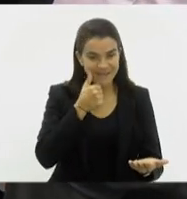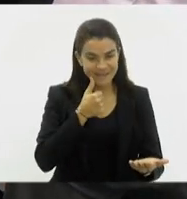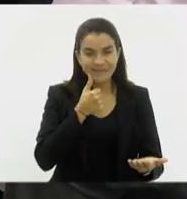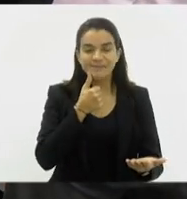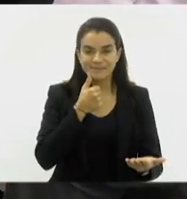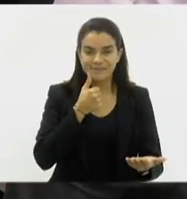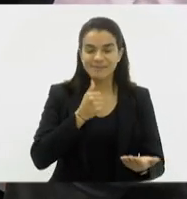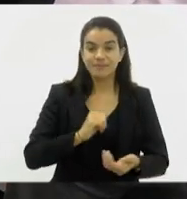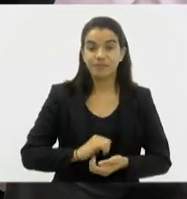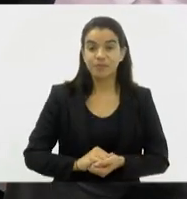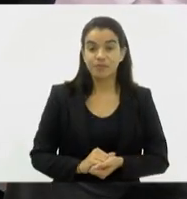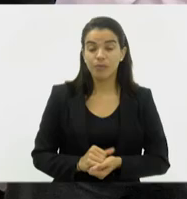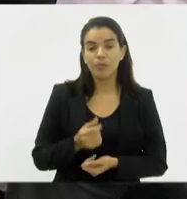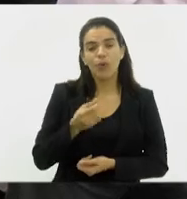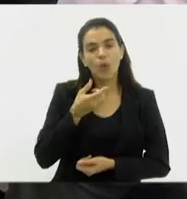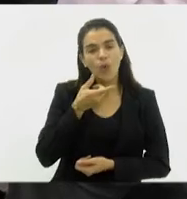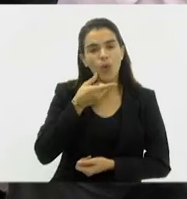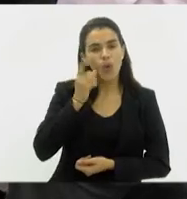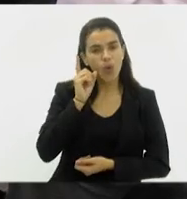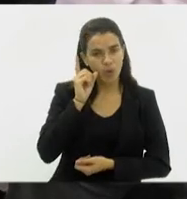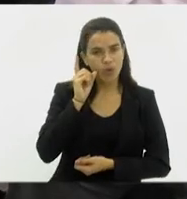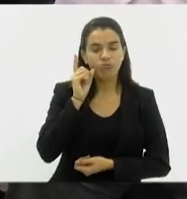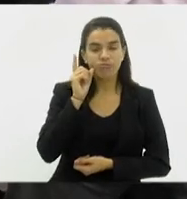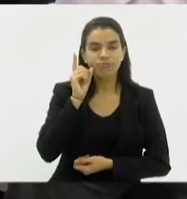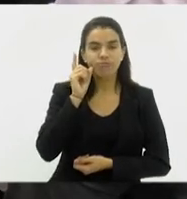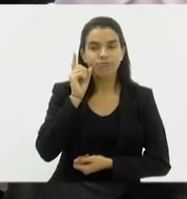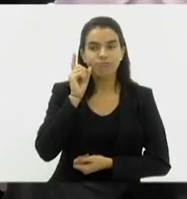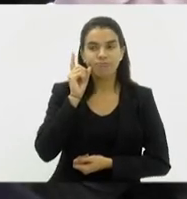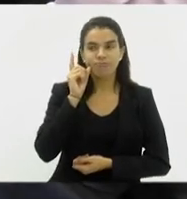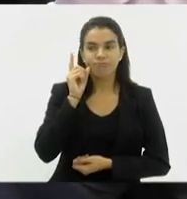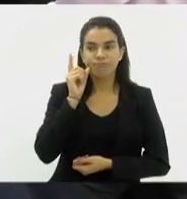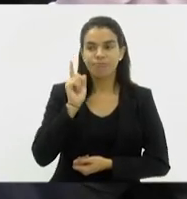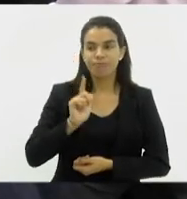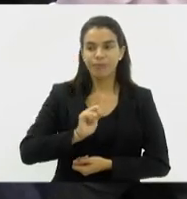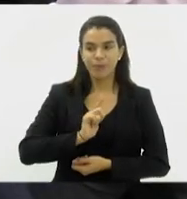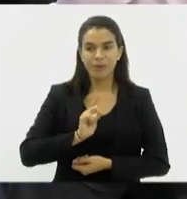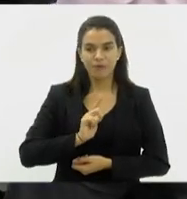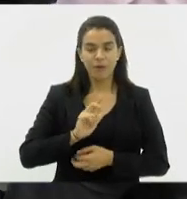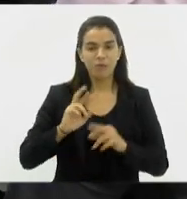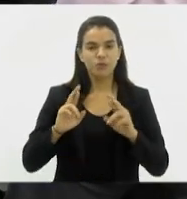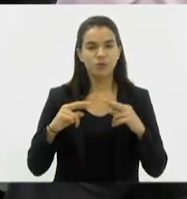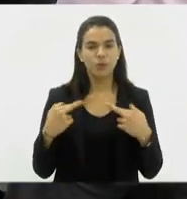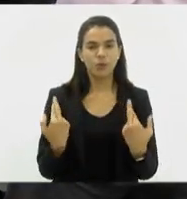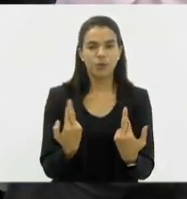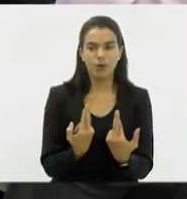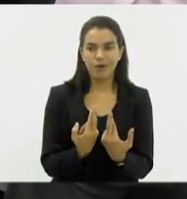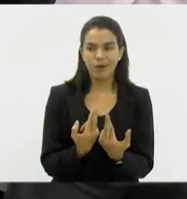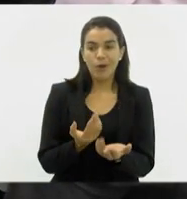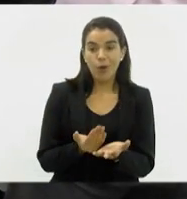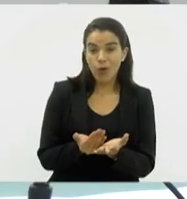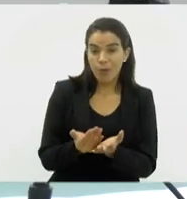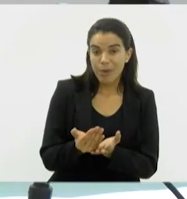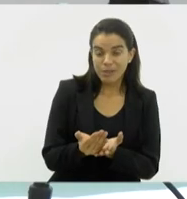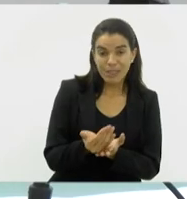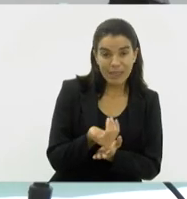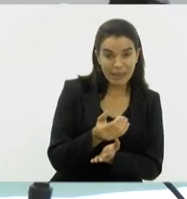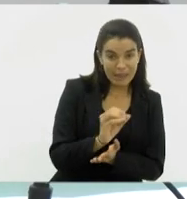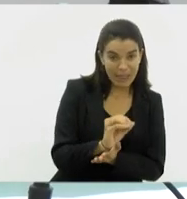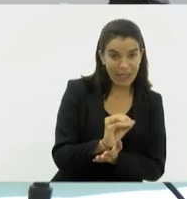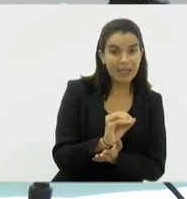eh Ontem nós tivemos uma uma sessão aqui uma reunião que começaria às 10 horas da